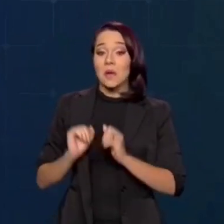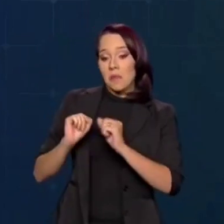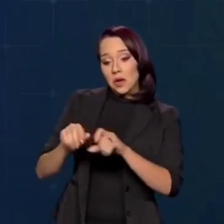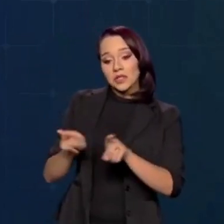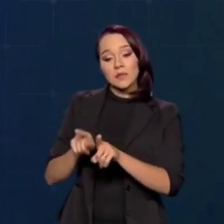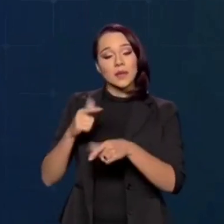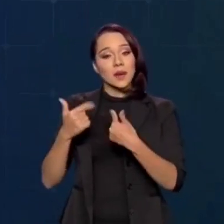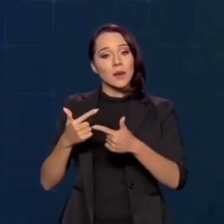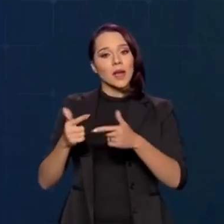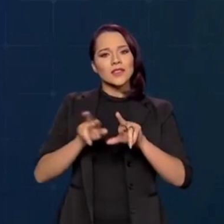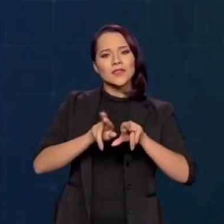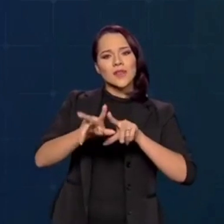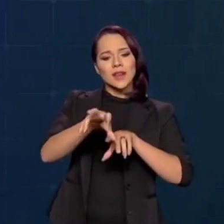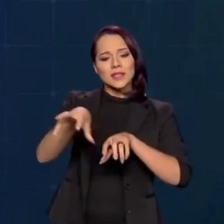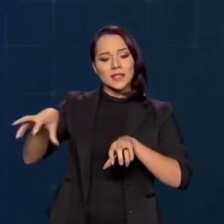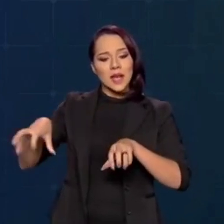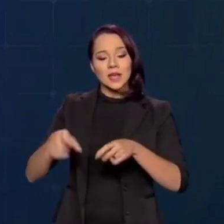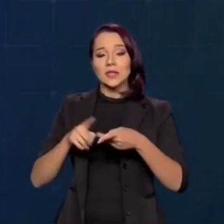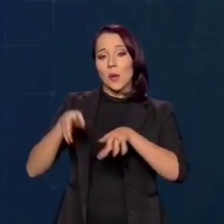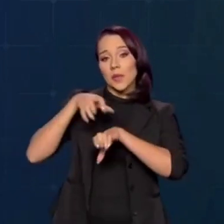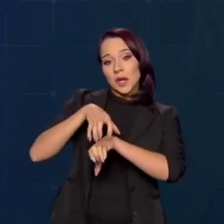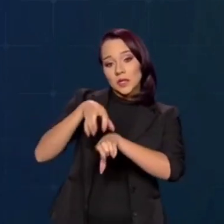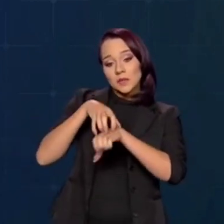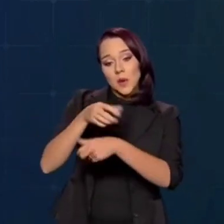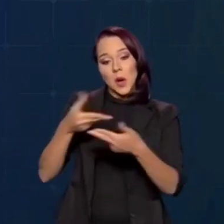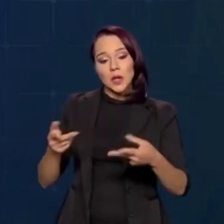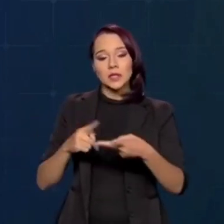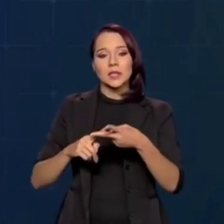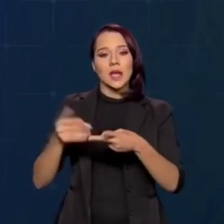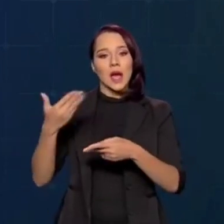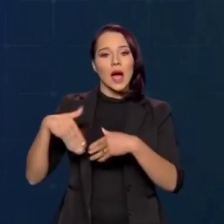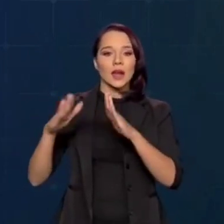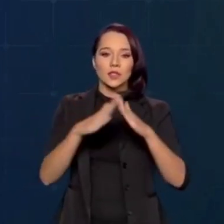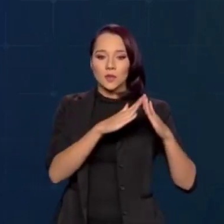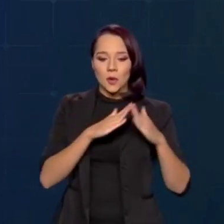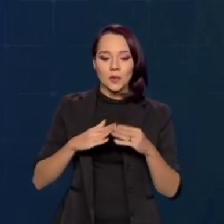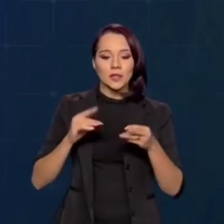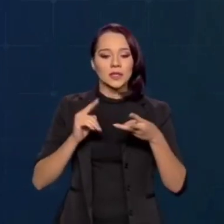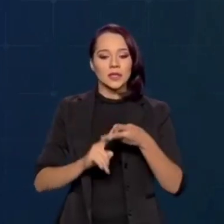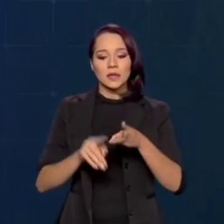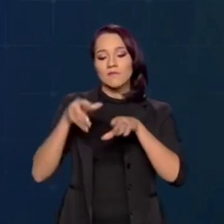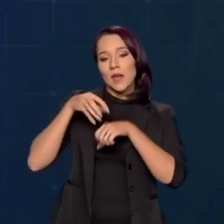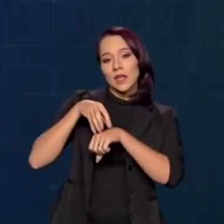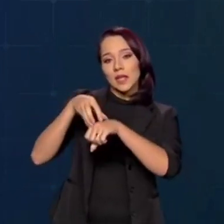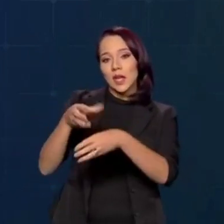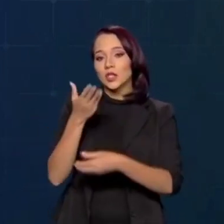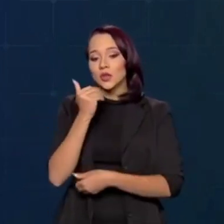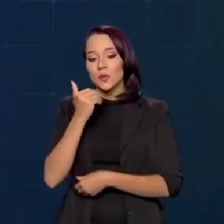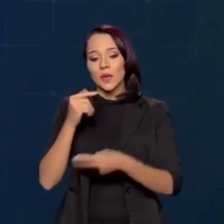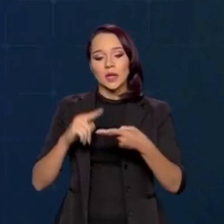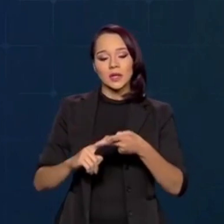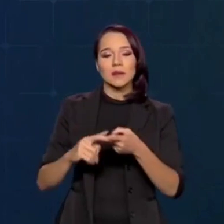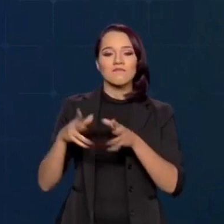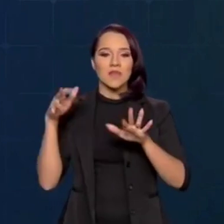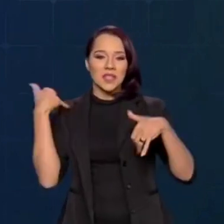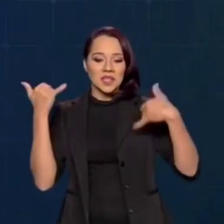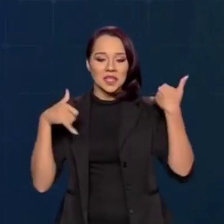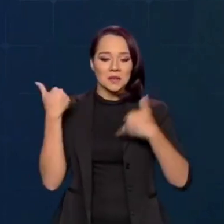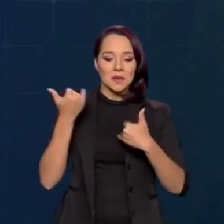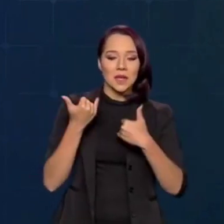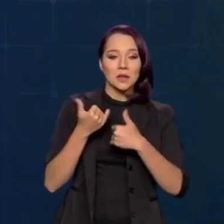em diversas áreas, como transportes, mercado imobiliário, delivery de comidas,